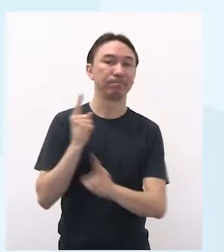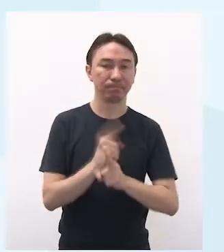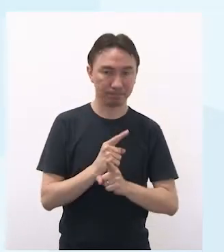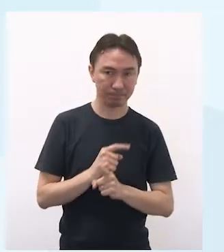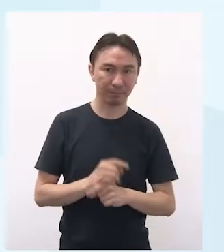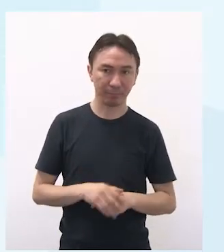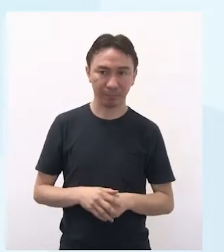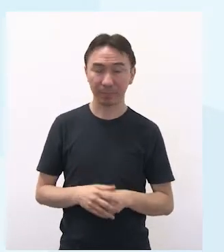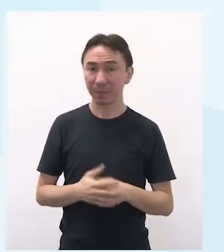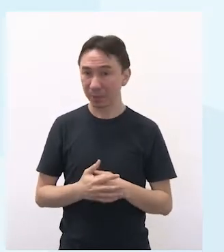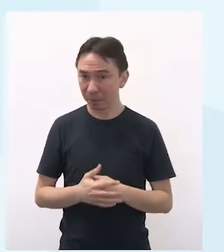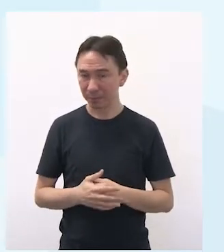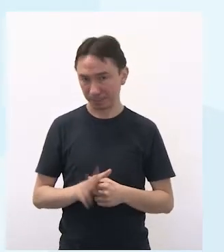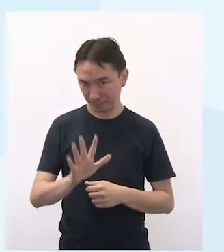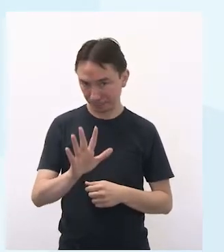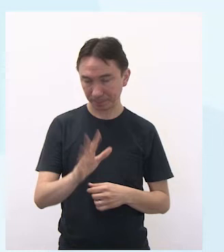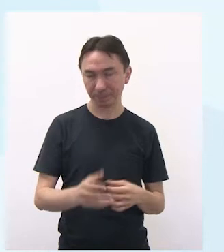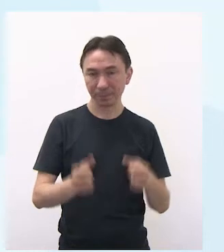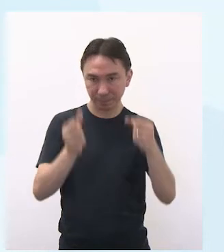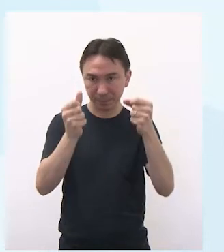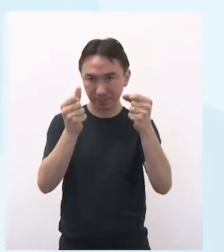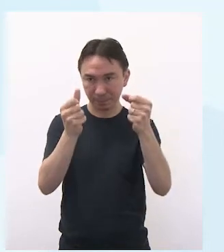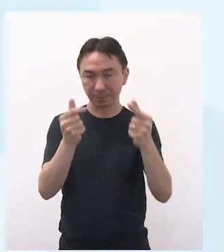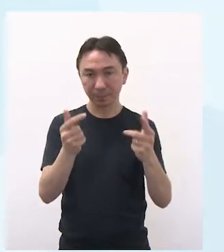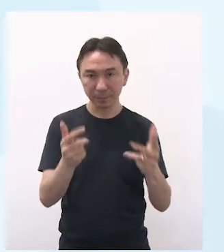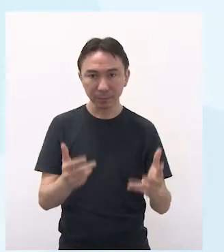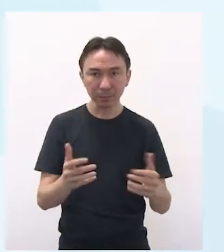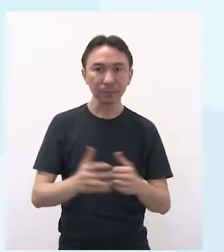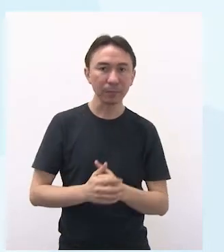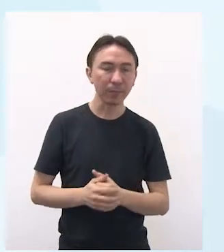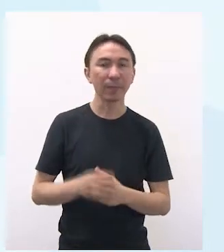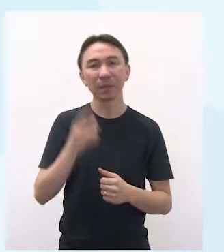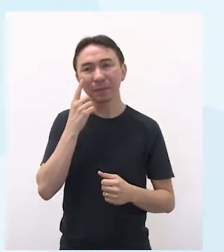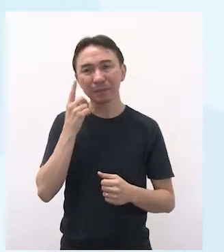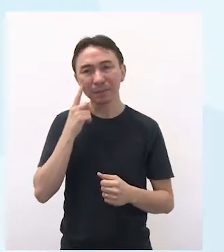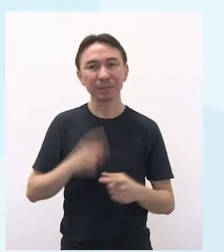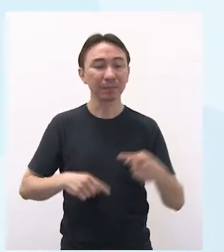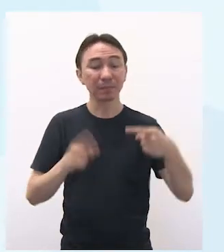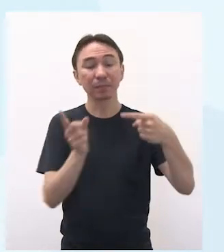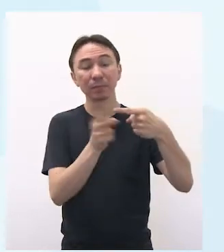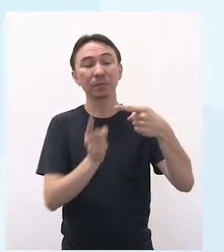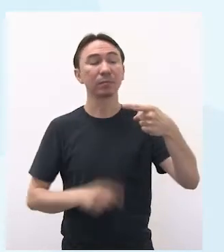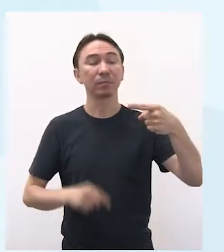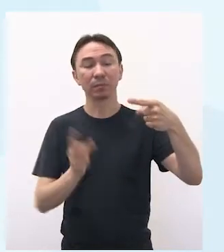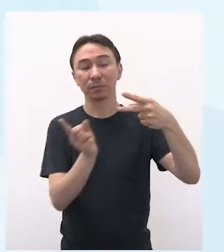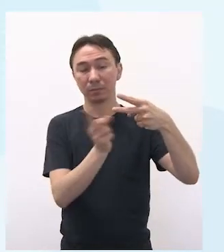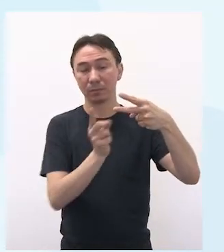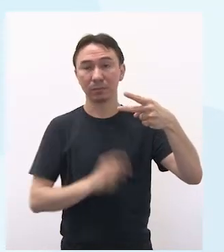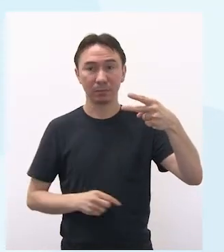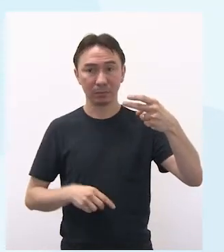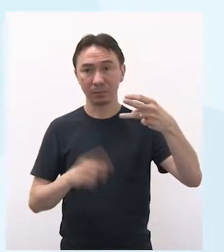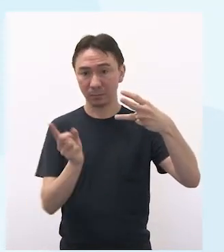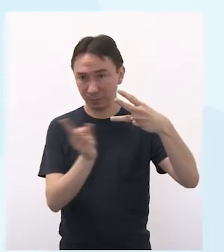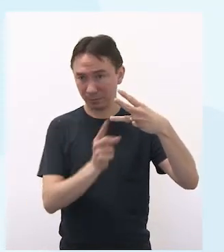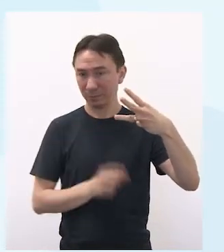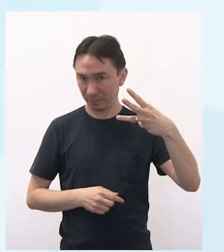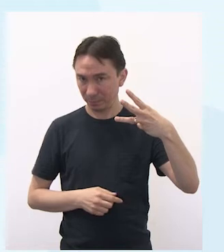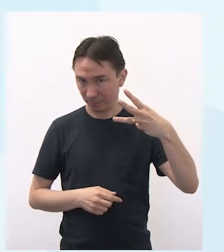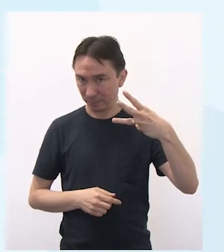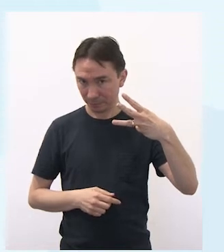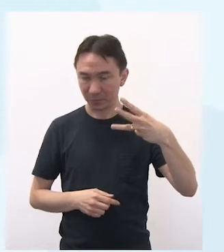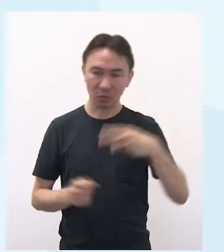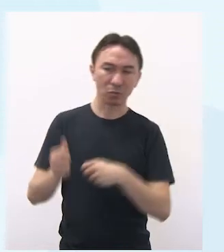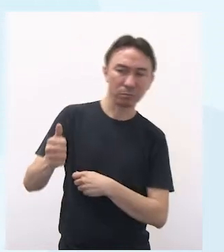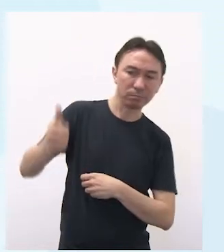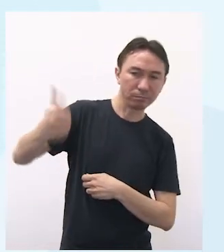Então, só retomando um pouquinho, para ver onde são essas esferas que nós temos da avaliação de larga escala. Nós temos,